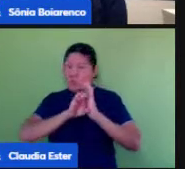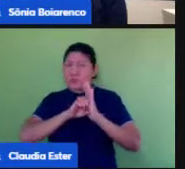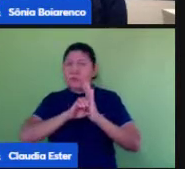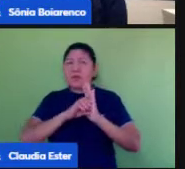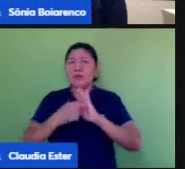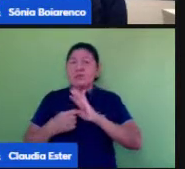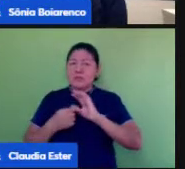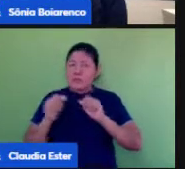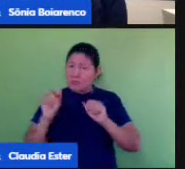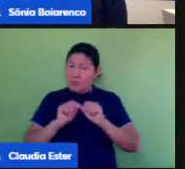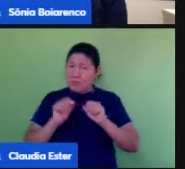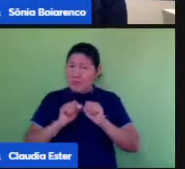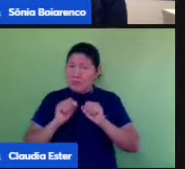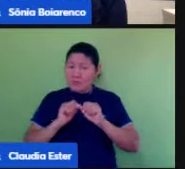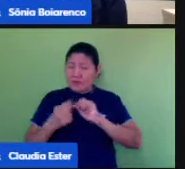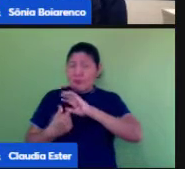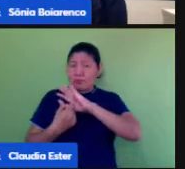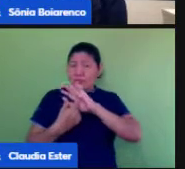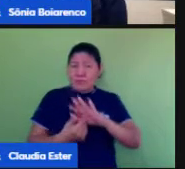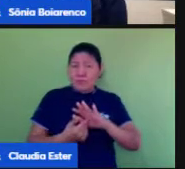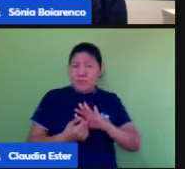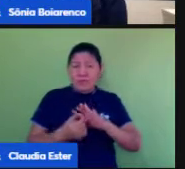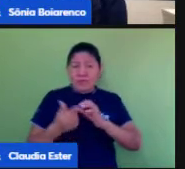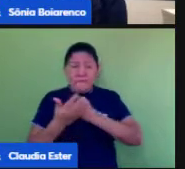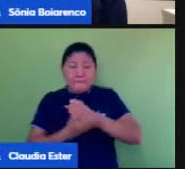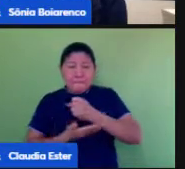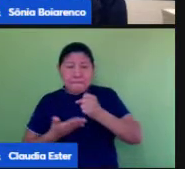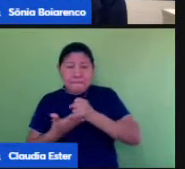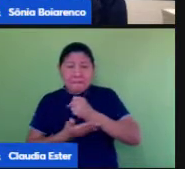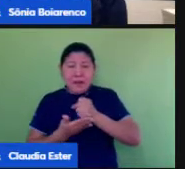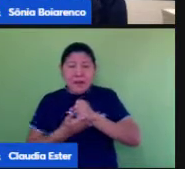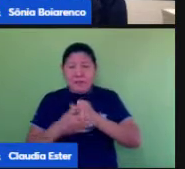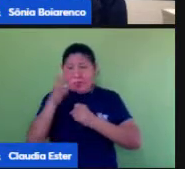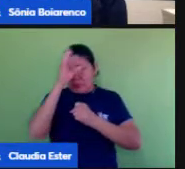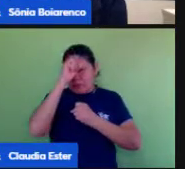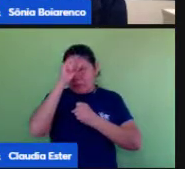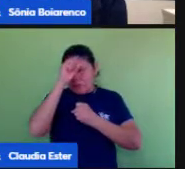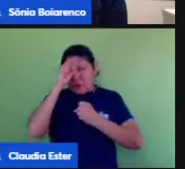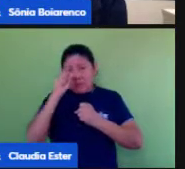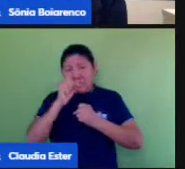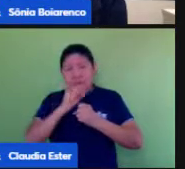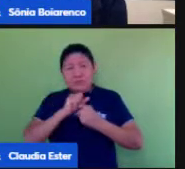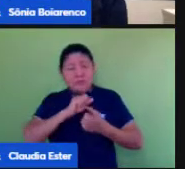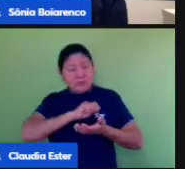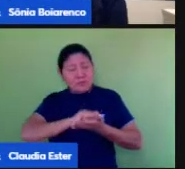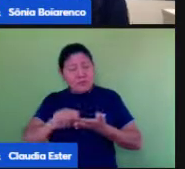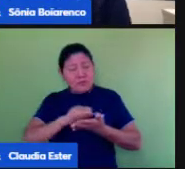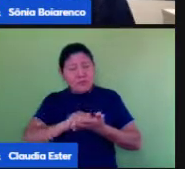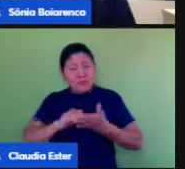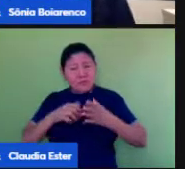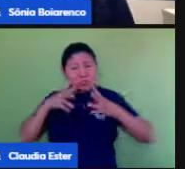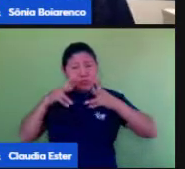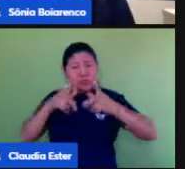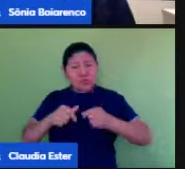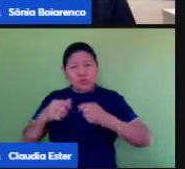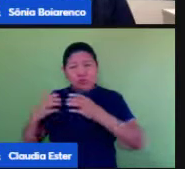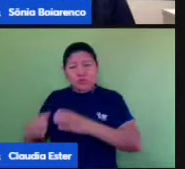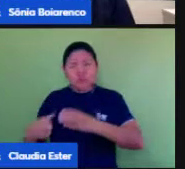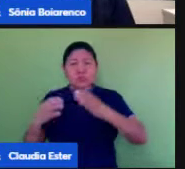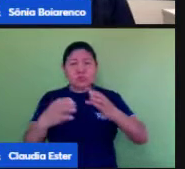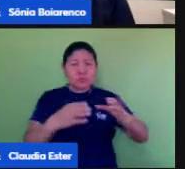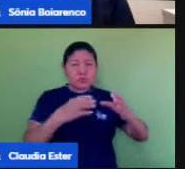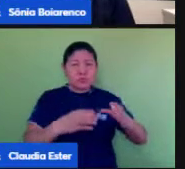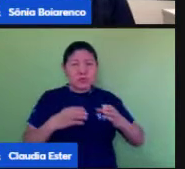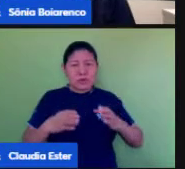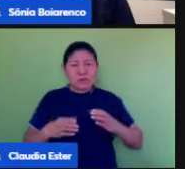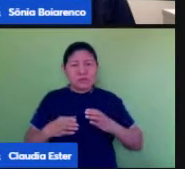referir-se ao uso da língua escrita, não somente na escola, mas em todo lugar. Então, quando a criança